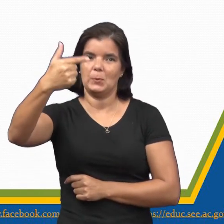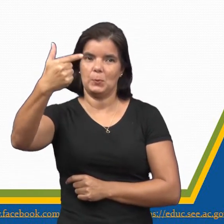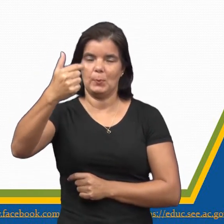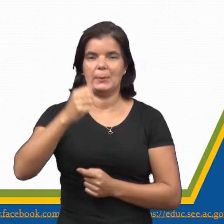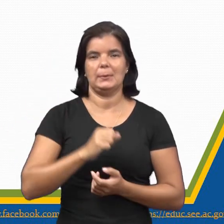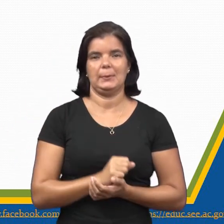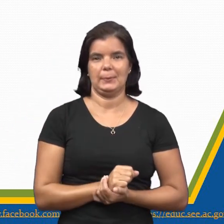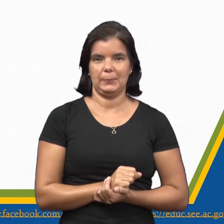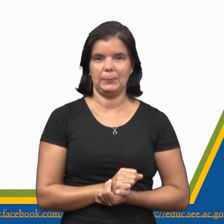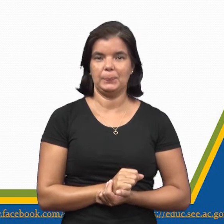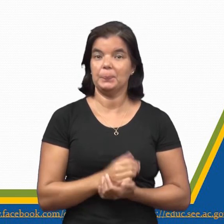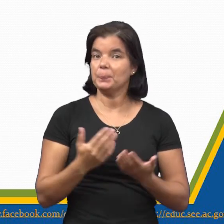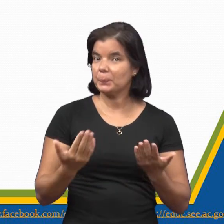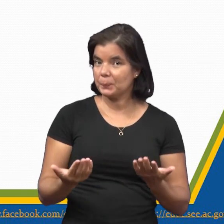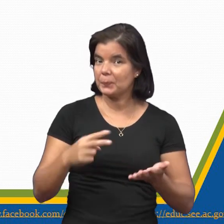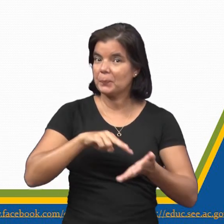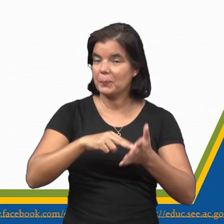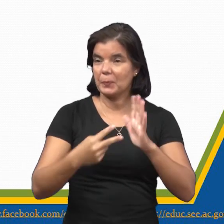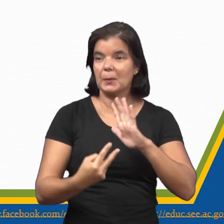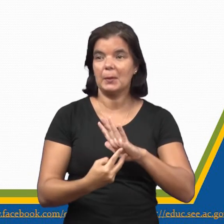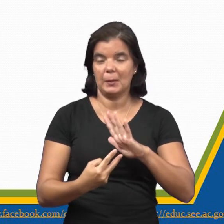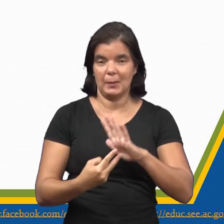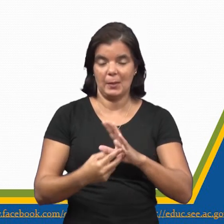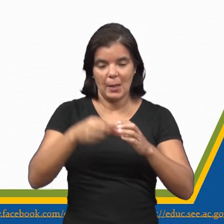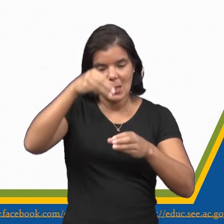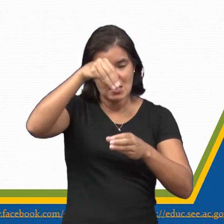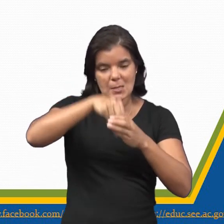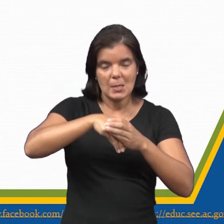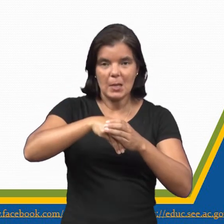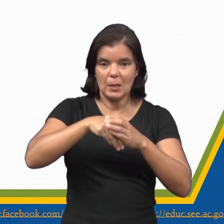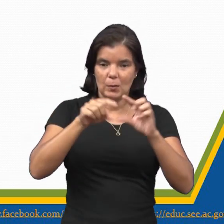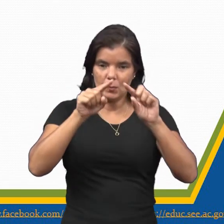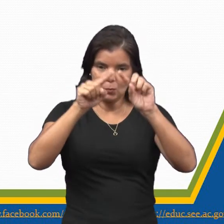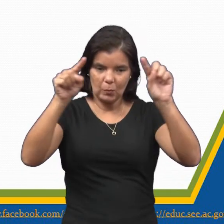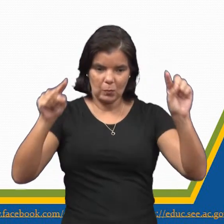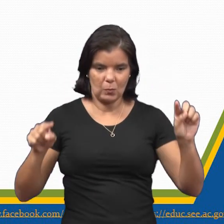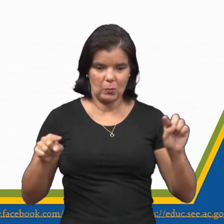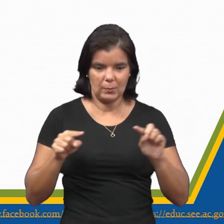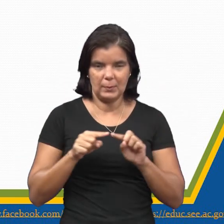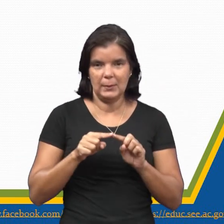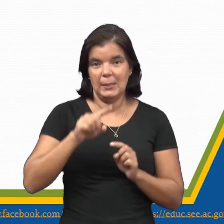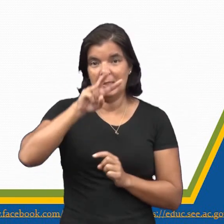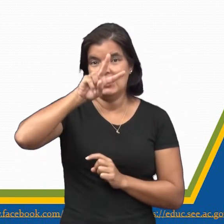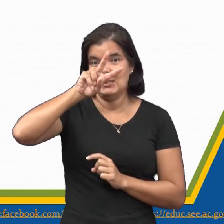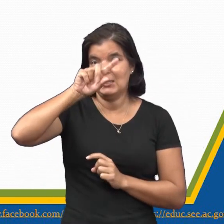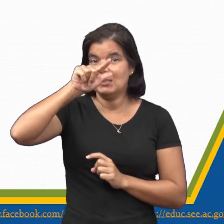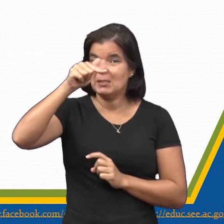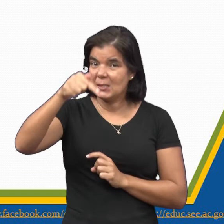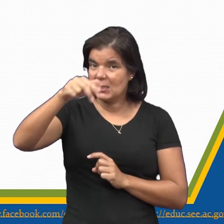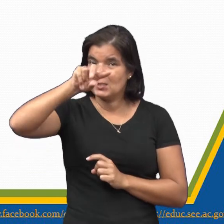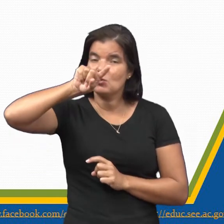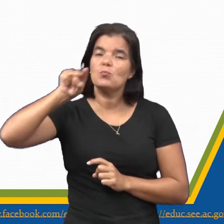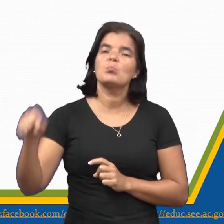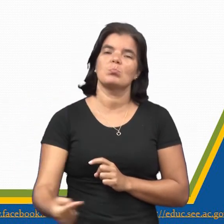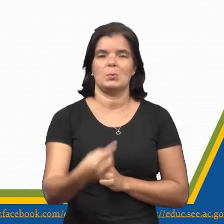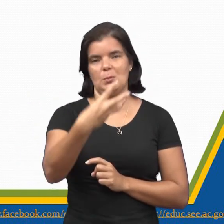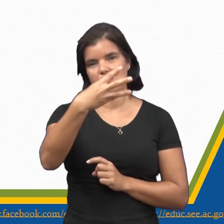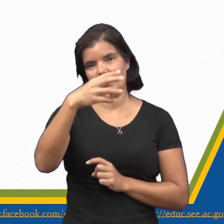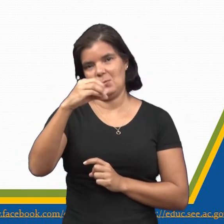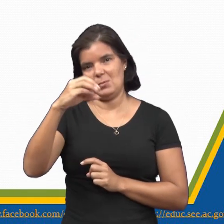área. Ou seja, dentro desse retângulo cabem 7.300